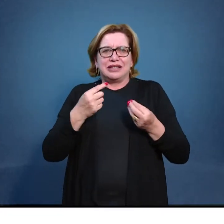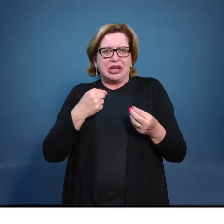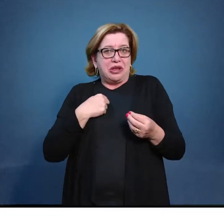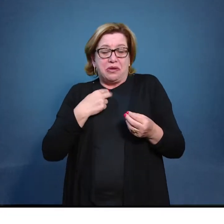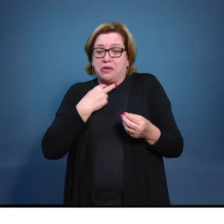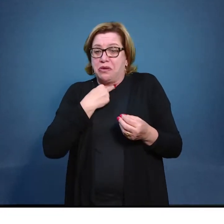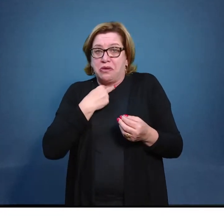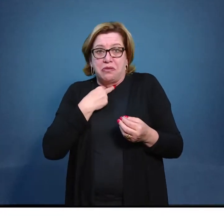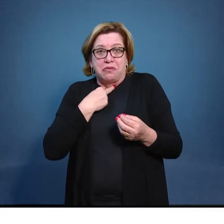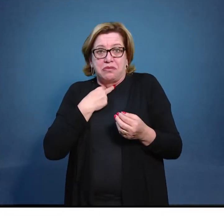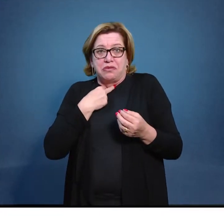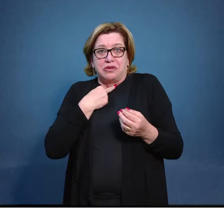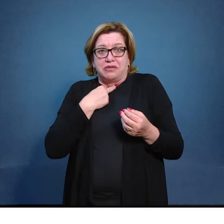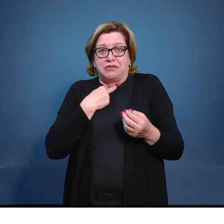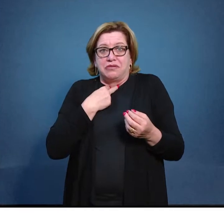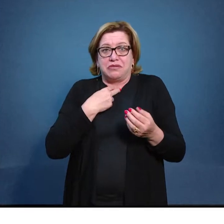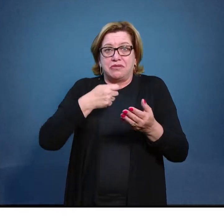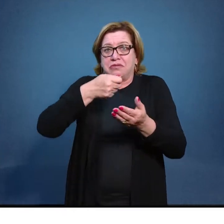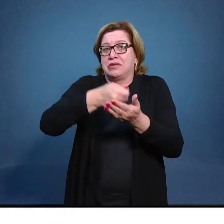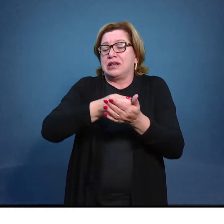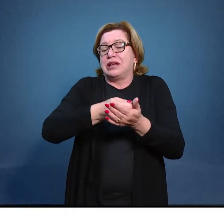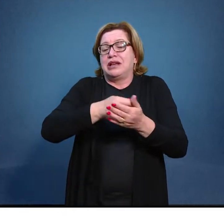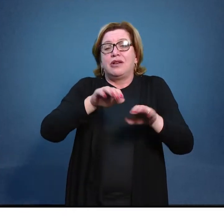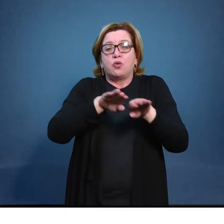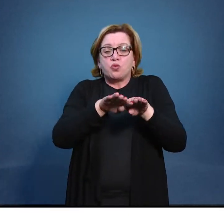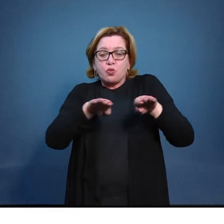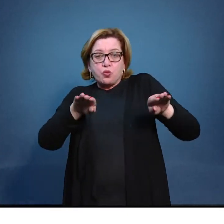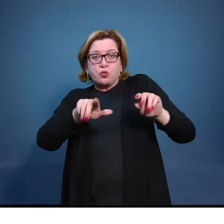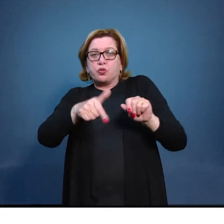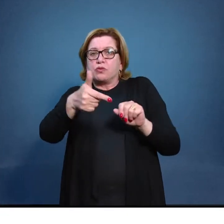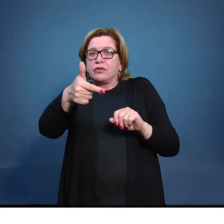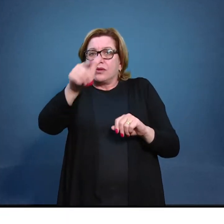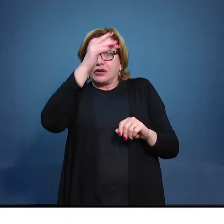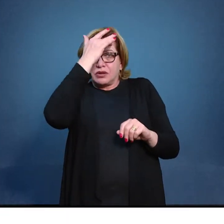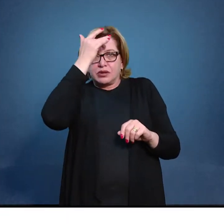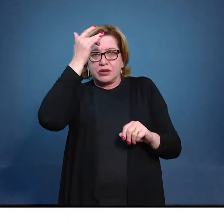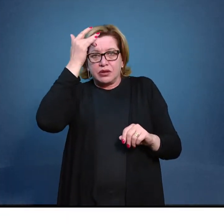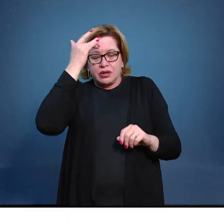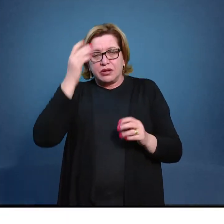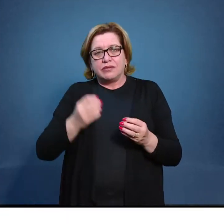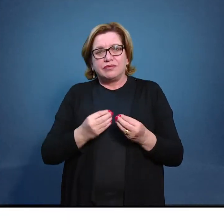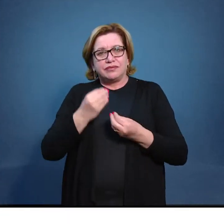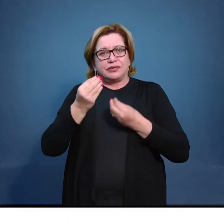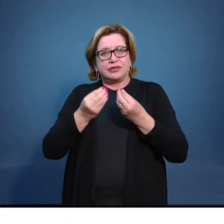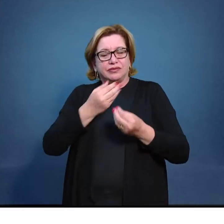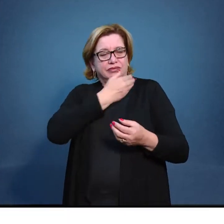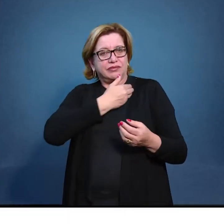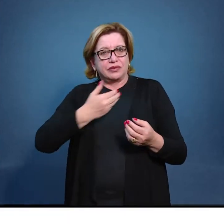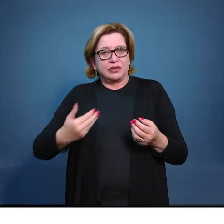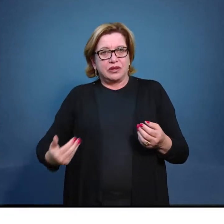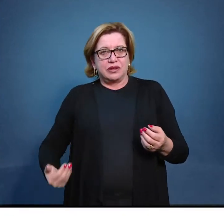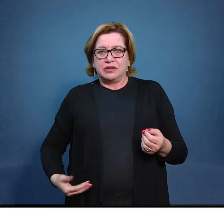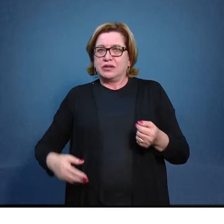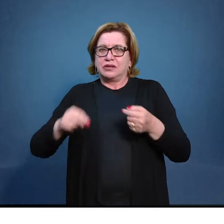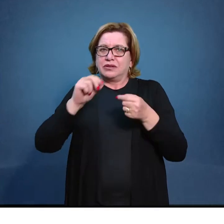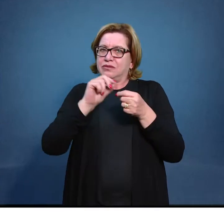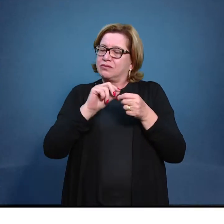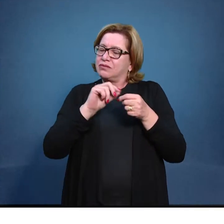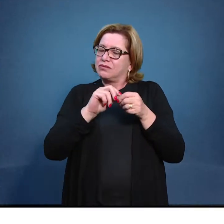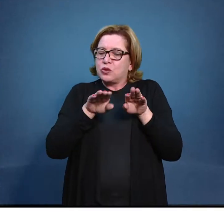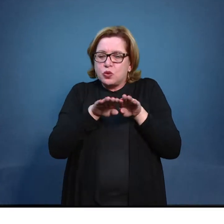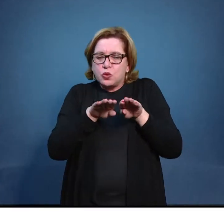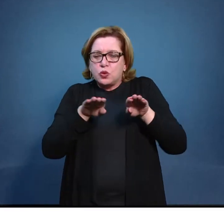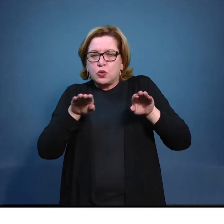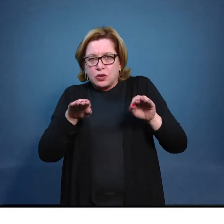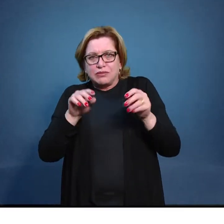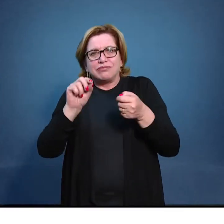não posso pagar pelo asfalto de um terceiro, de um outro contribuinte. Então, o ente público, ele presta o